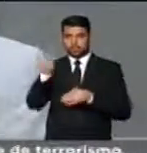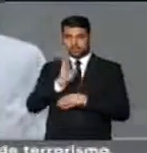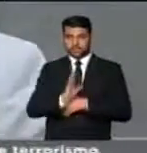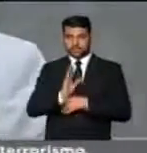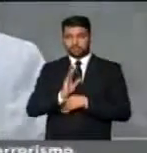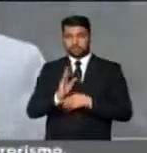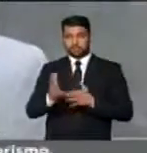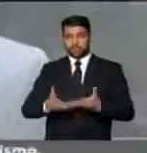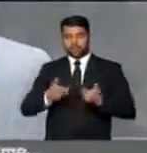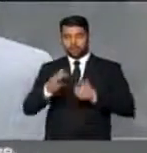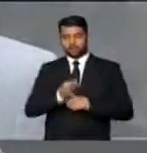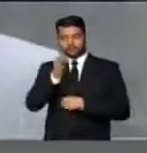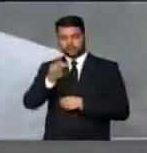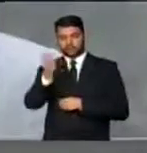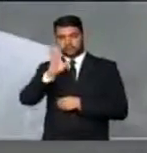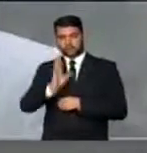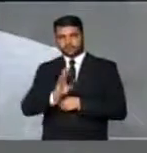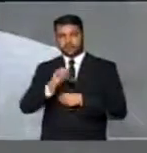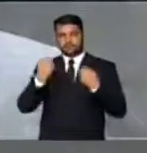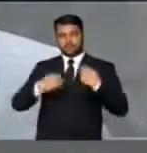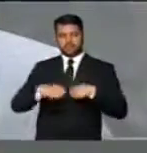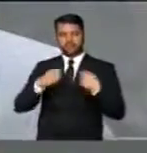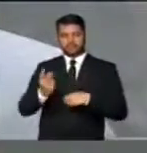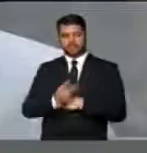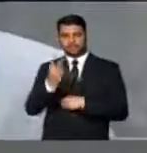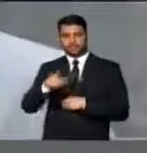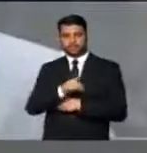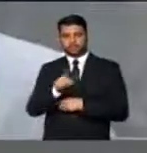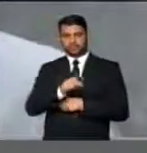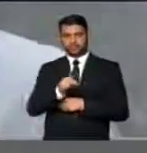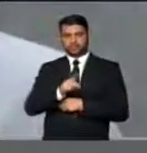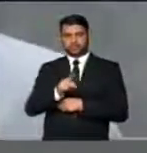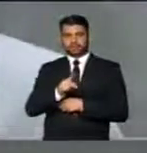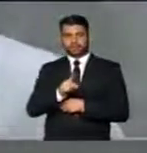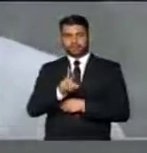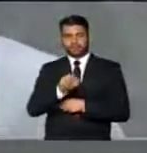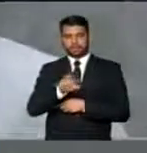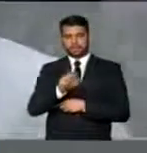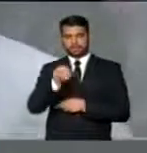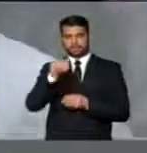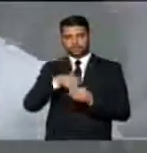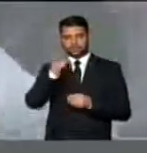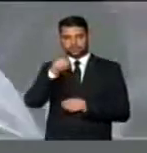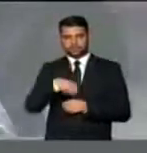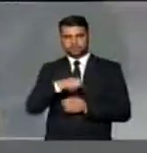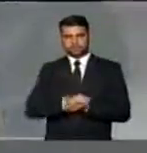e melhorarmos o futuro do país, é preciso valorizar os professores. A rede vota sim.